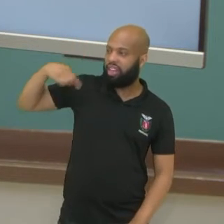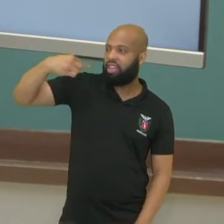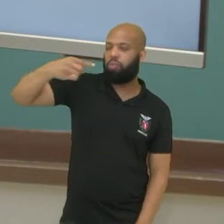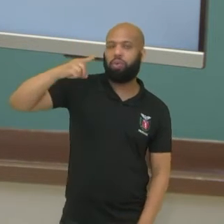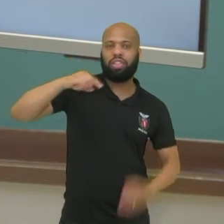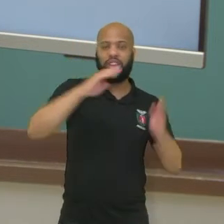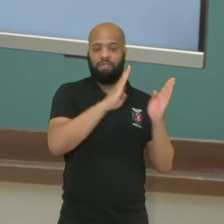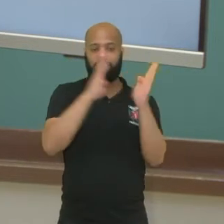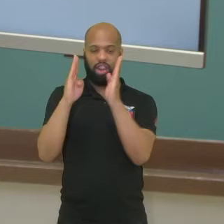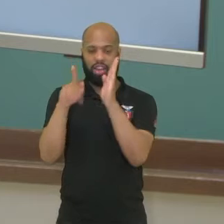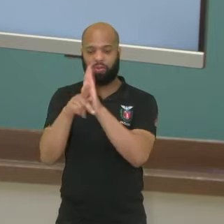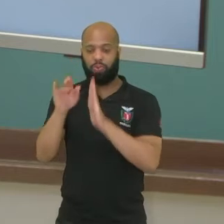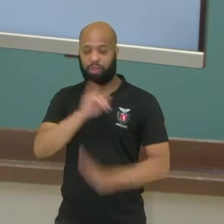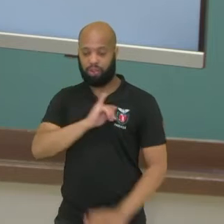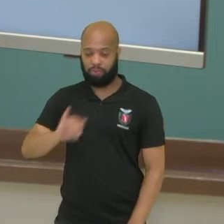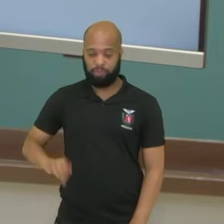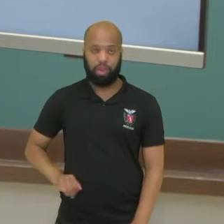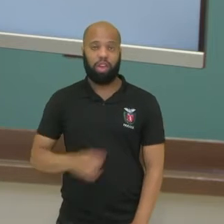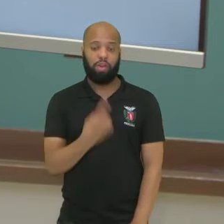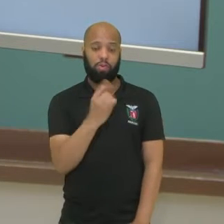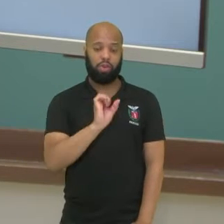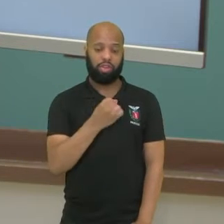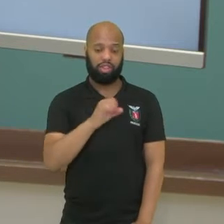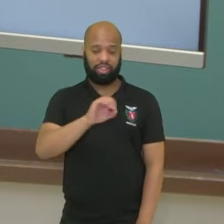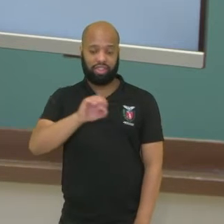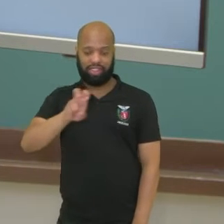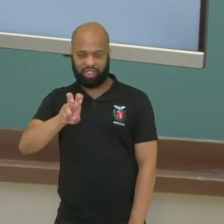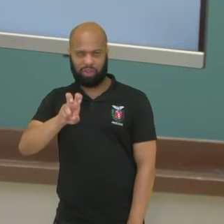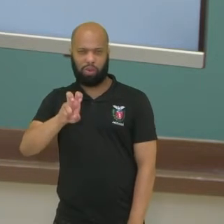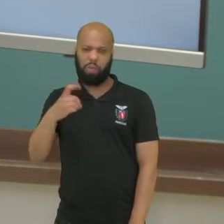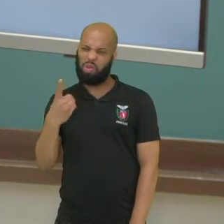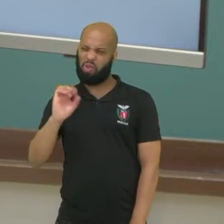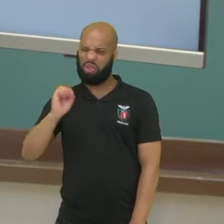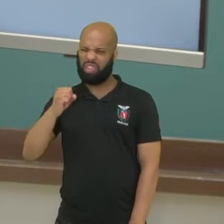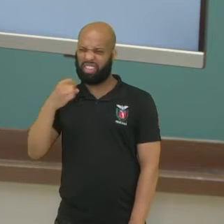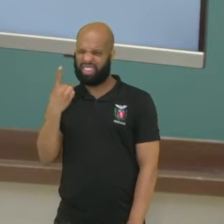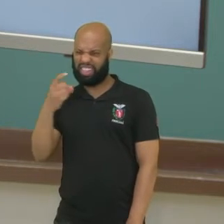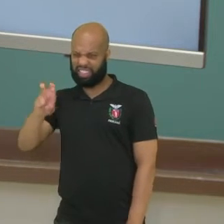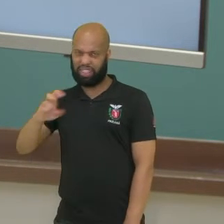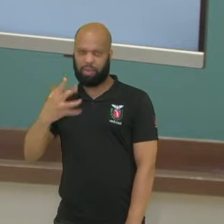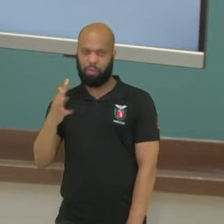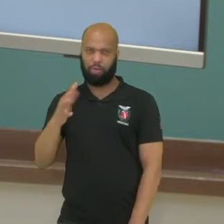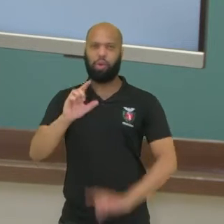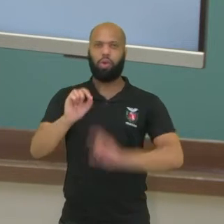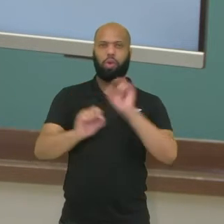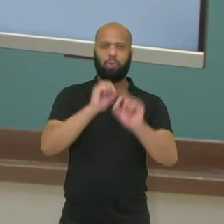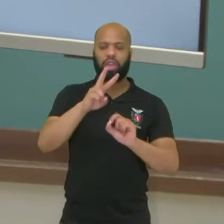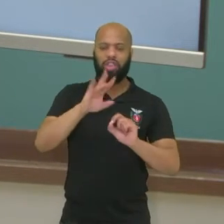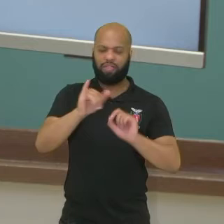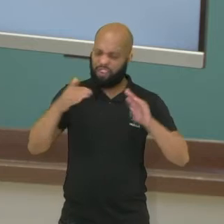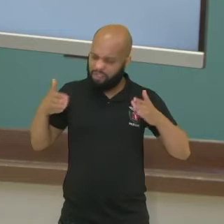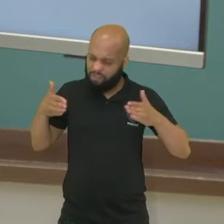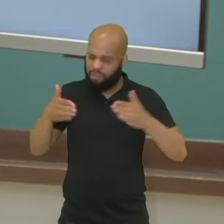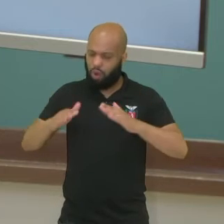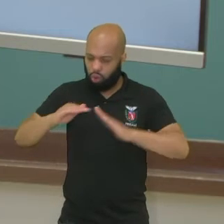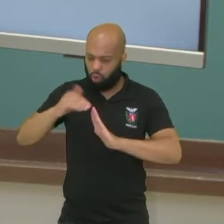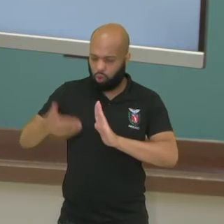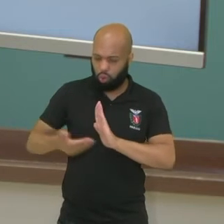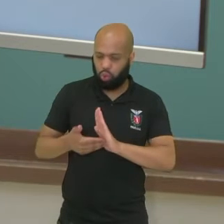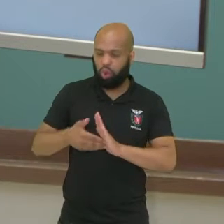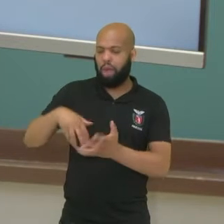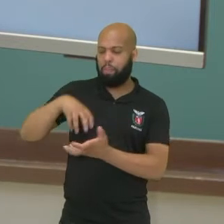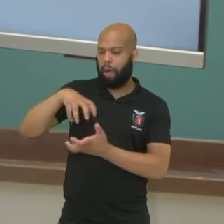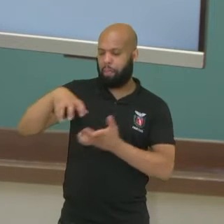do Império, 1805 a 1815, canalizar o seu furor revolucionário para as